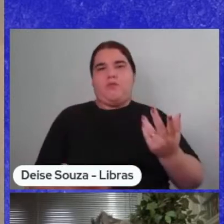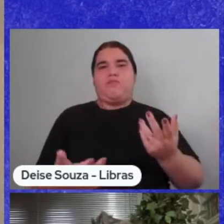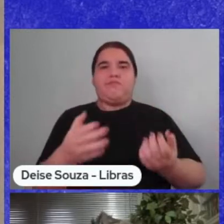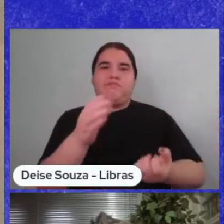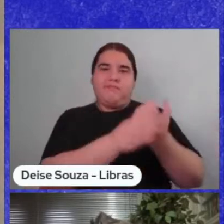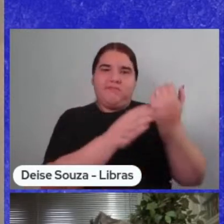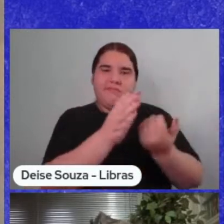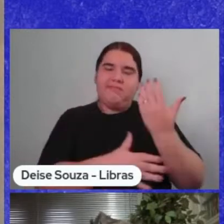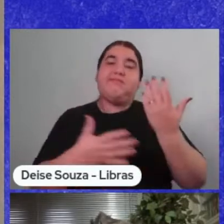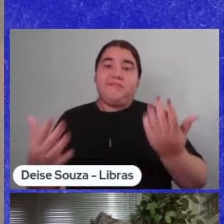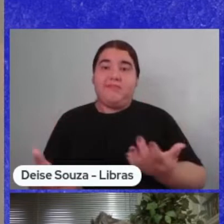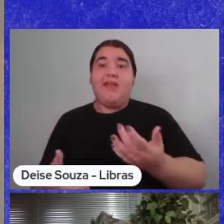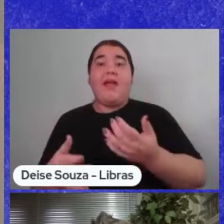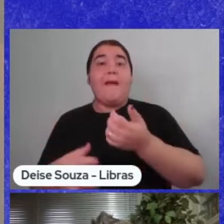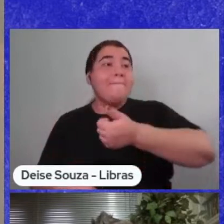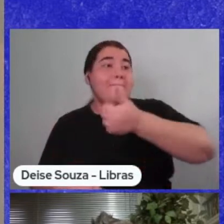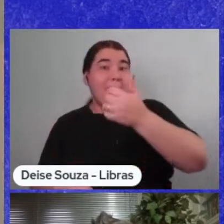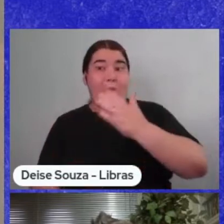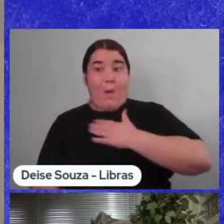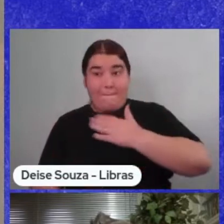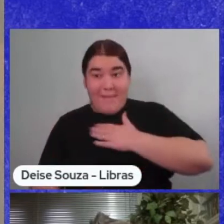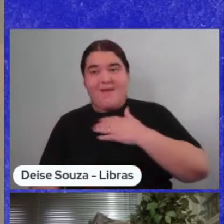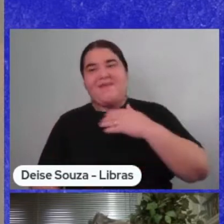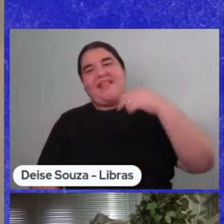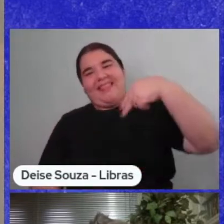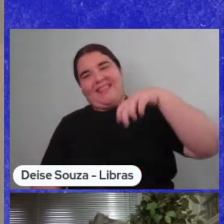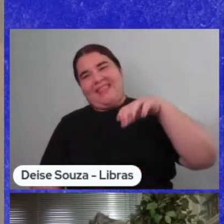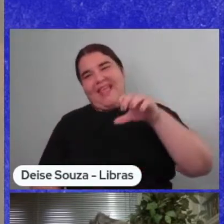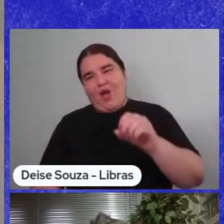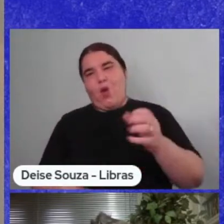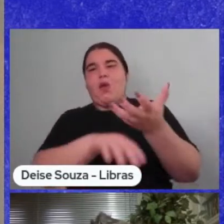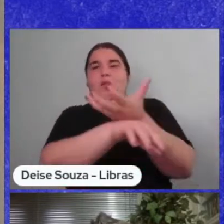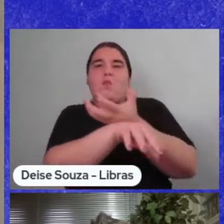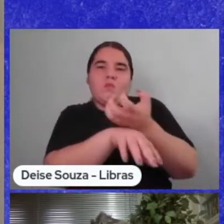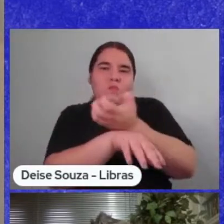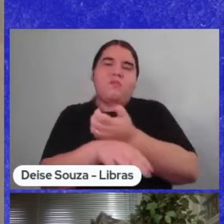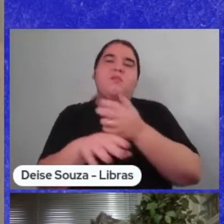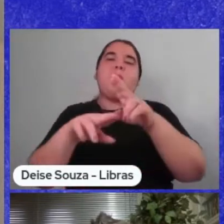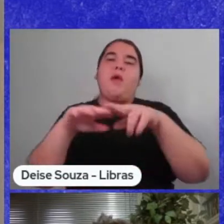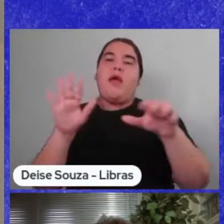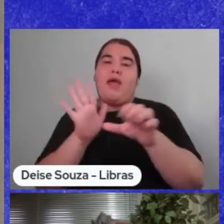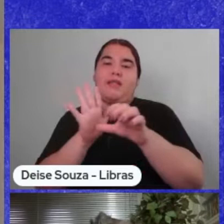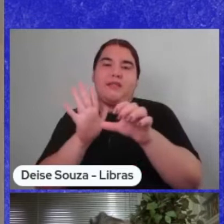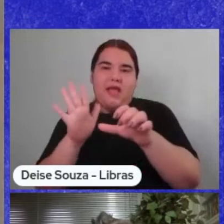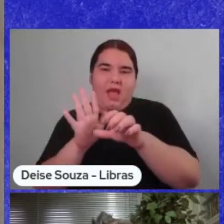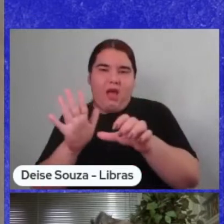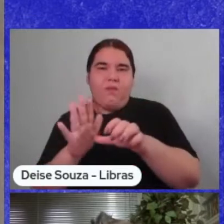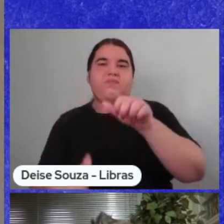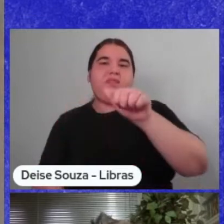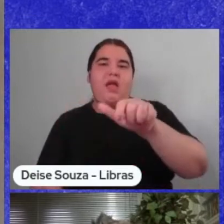Sertão foi a primeira porta para isso acontecer foi pelo edital, pelo Aldir Blanc,